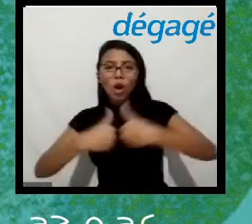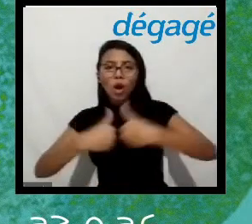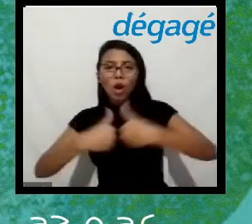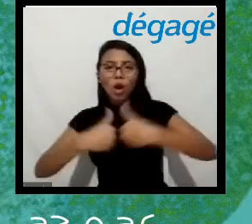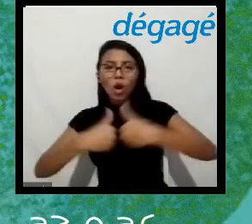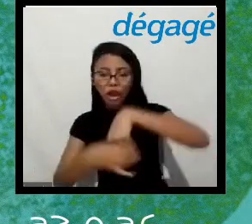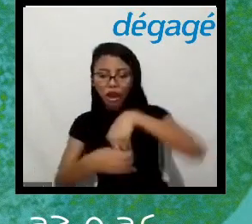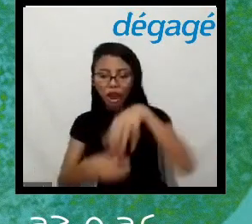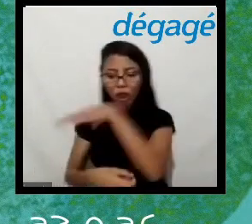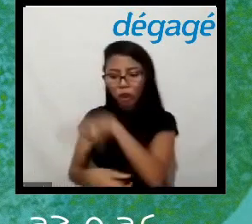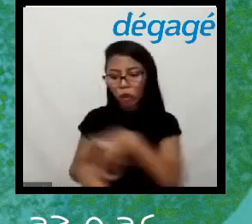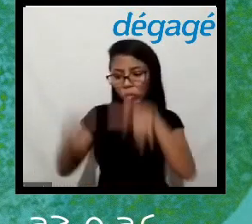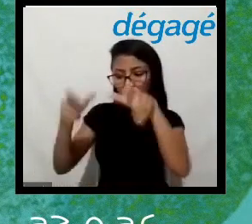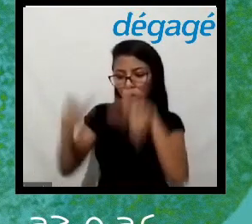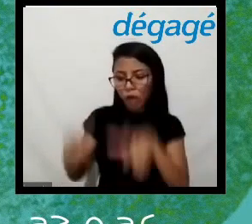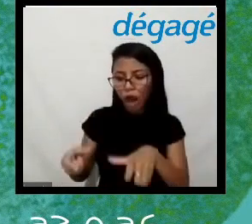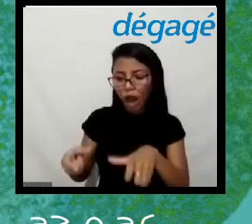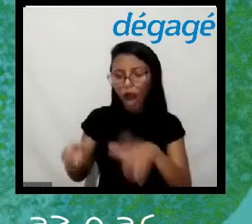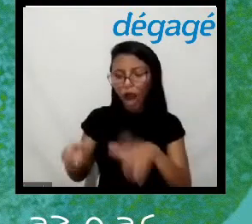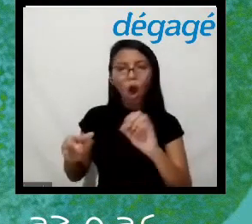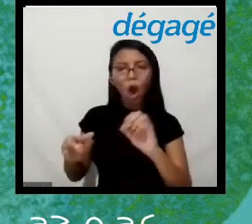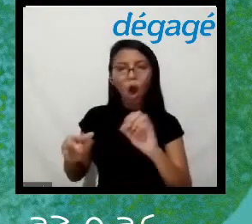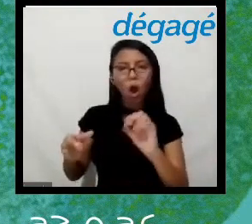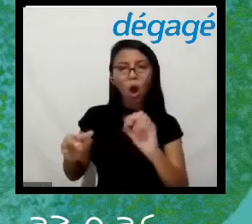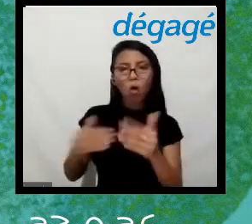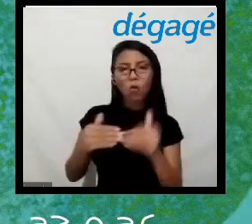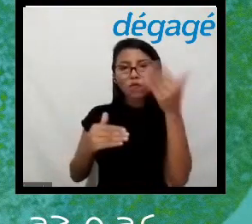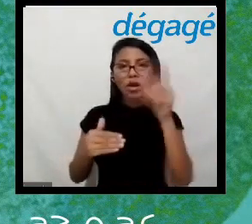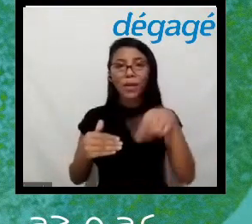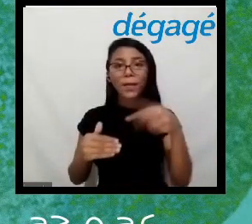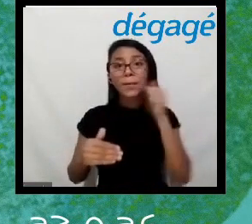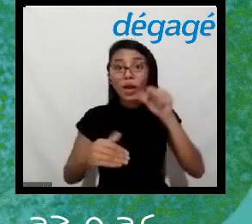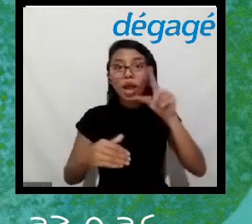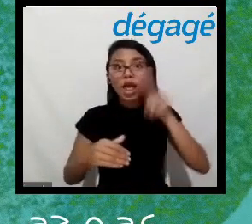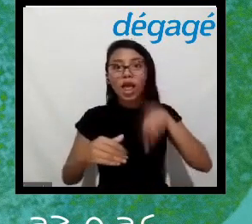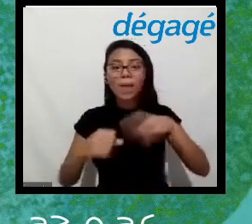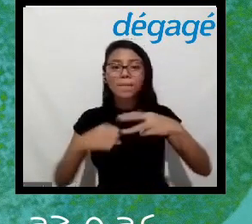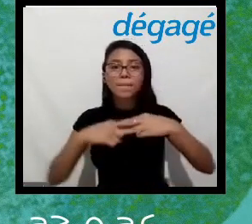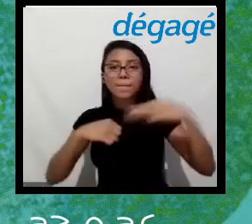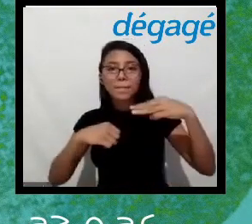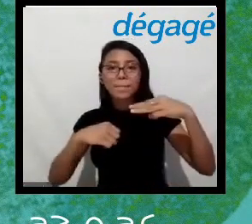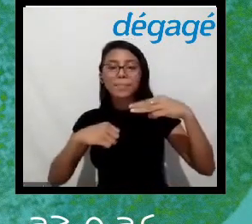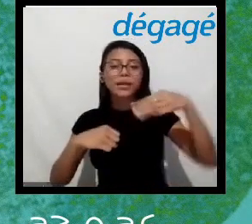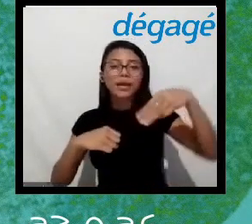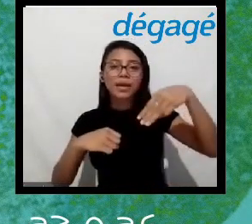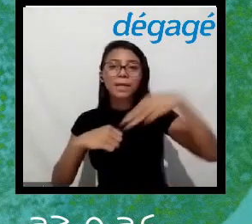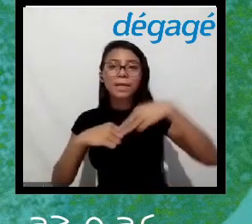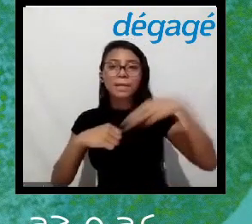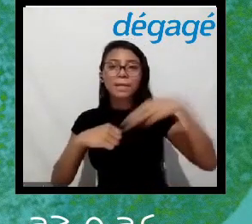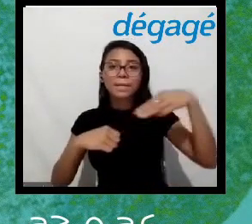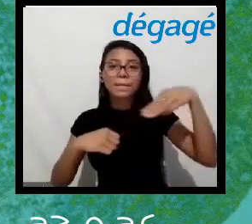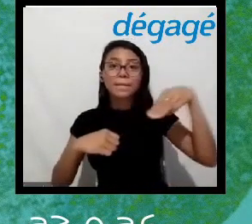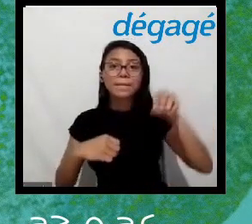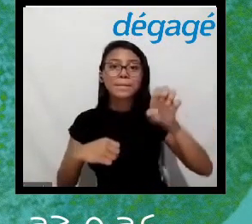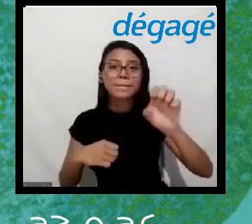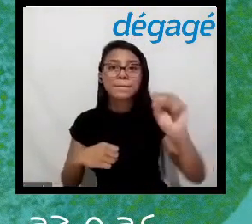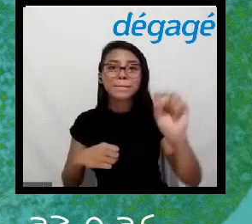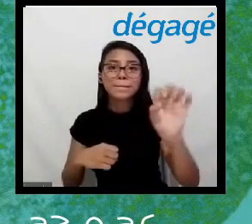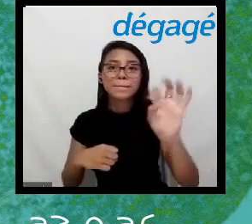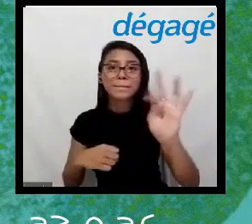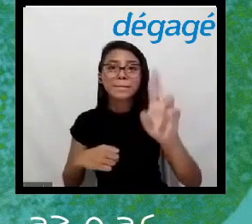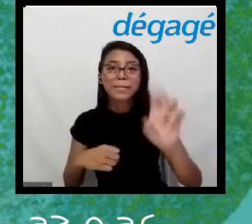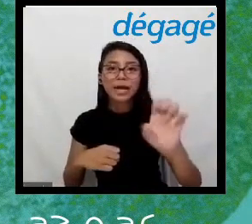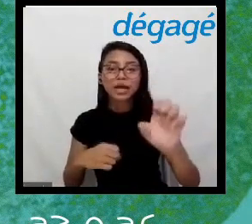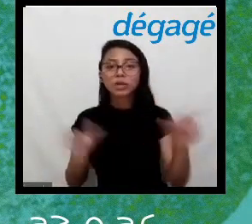Tavi é mestra e licenciada em teatro na Universidade Federal do Rio de Janeiro, onde atua no projeto Oficina de Teatro